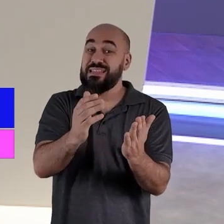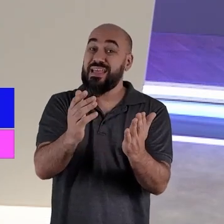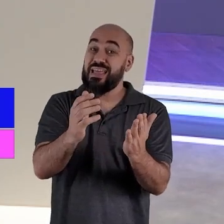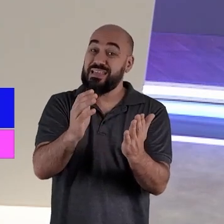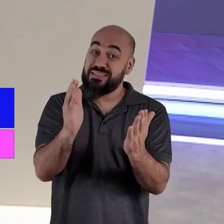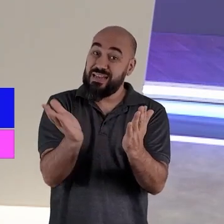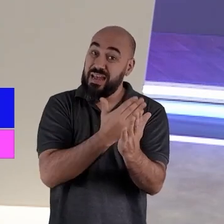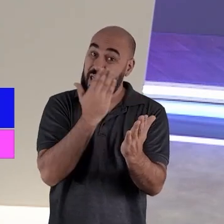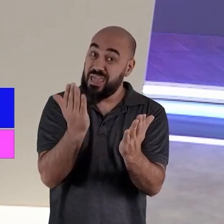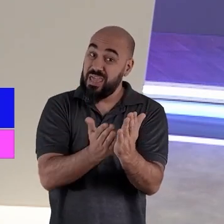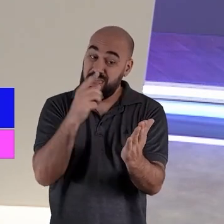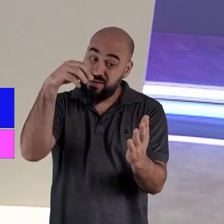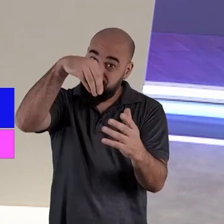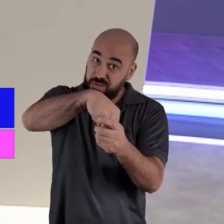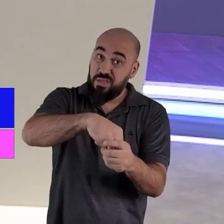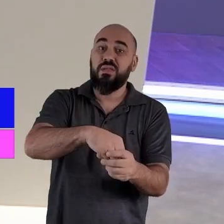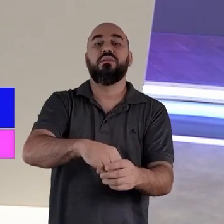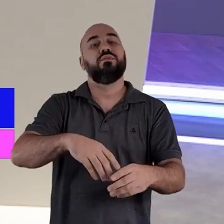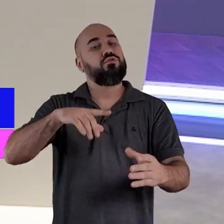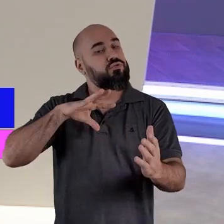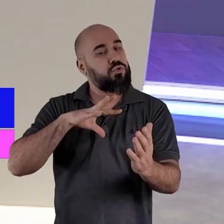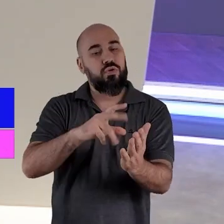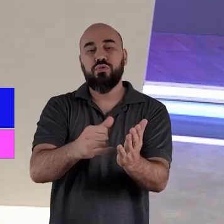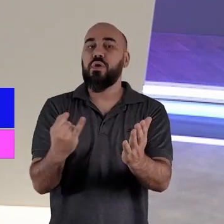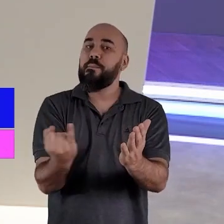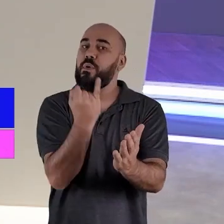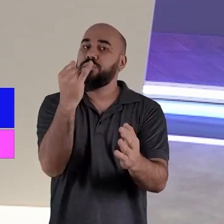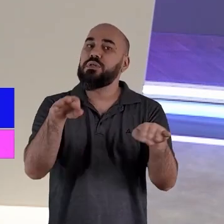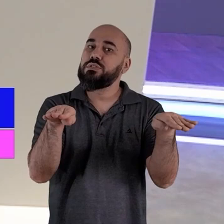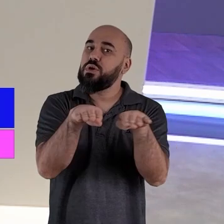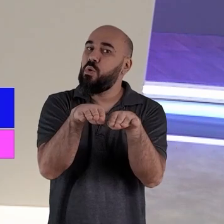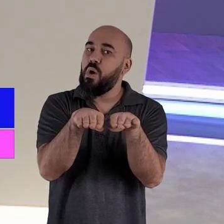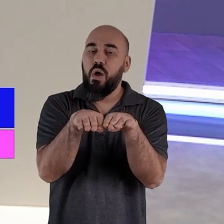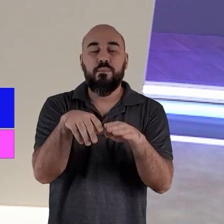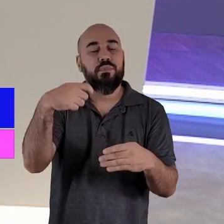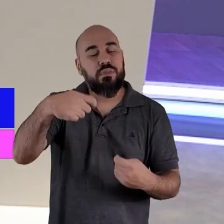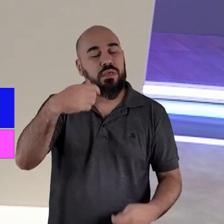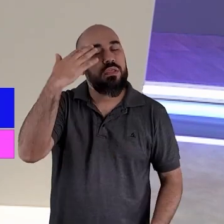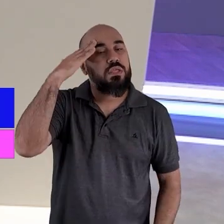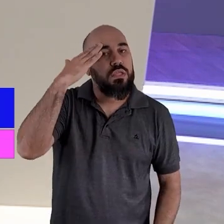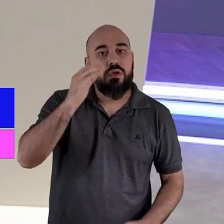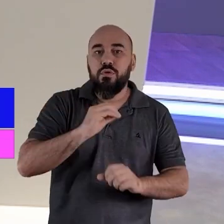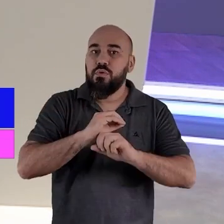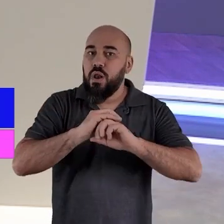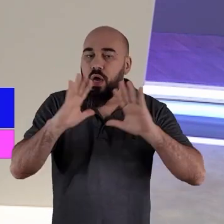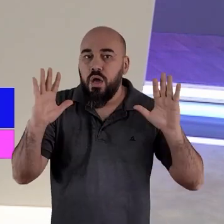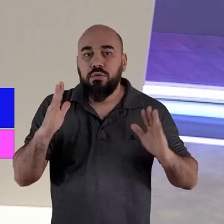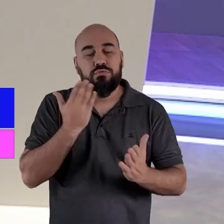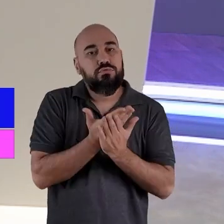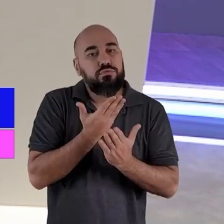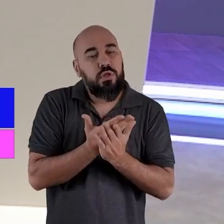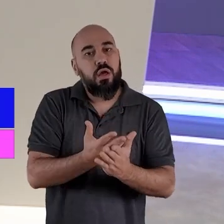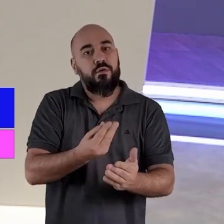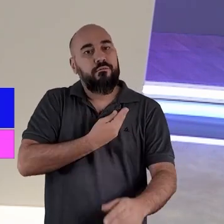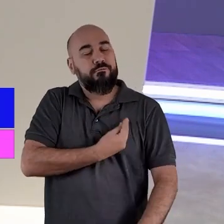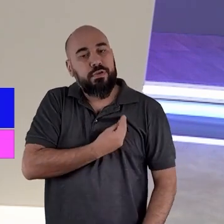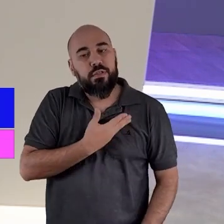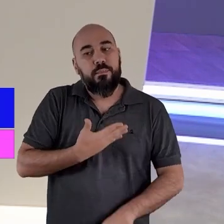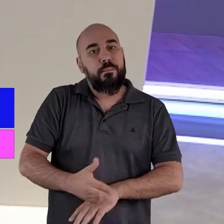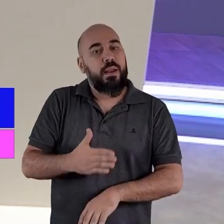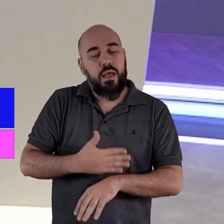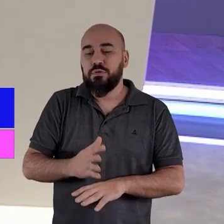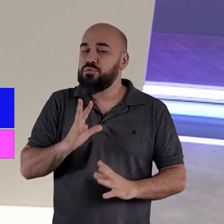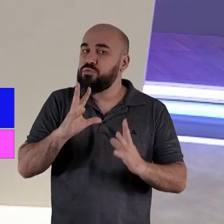têm a mesma importância, todos eles precisam ser entendidos, estudados e vividos.